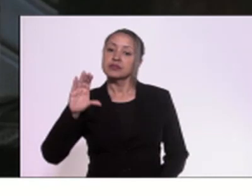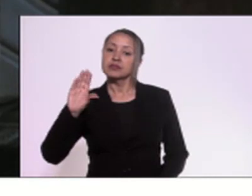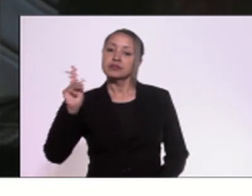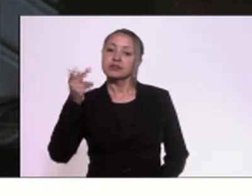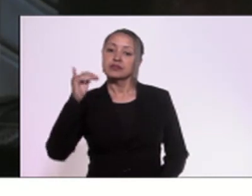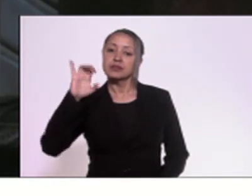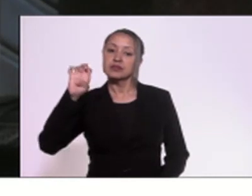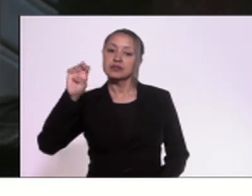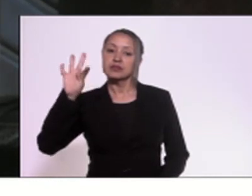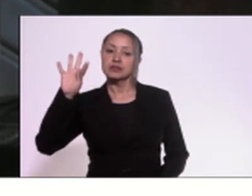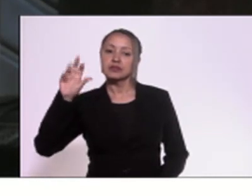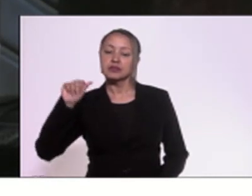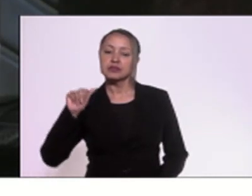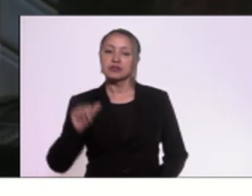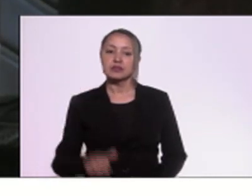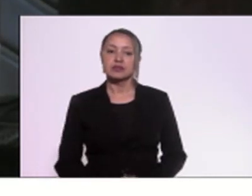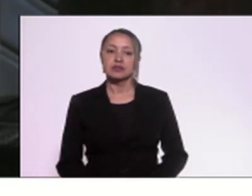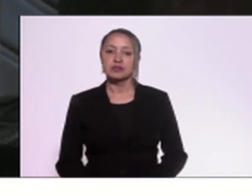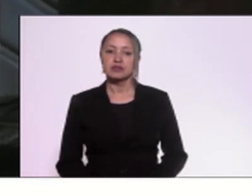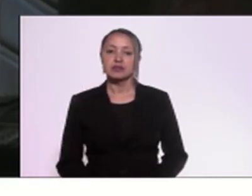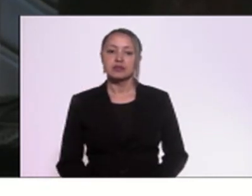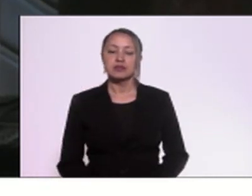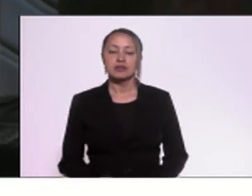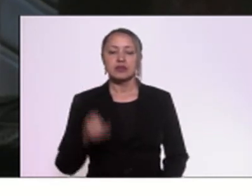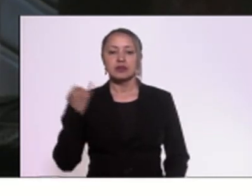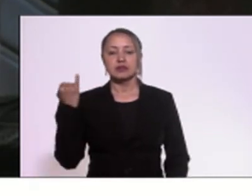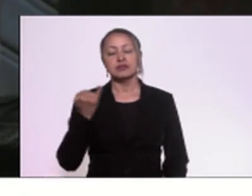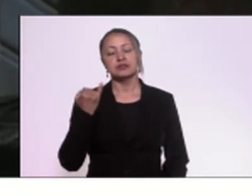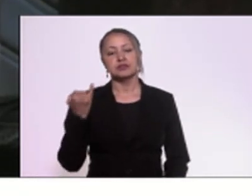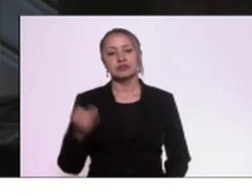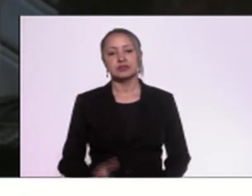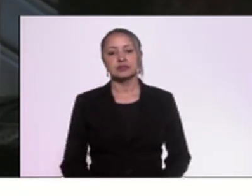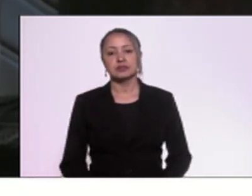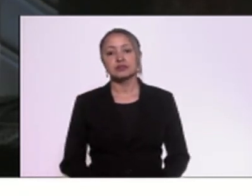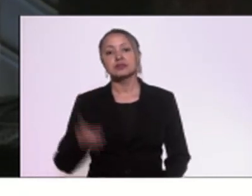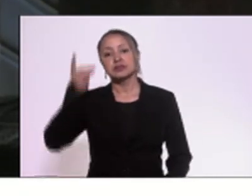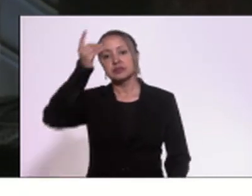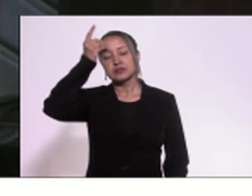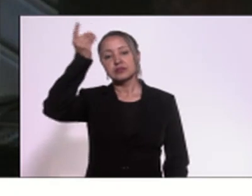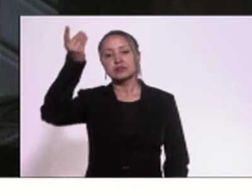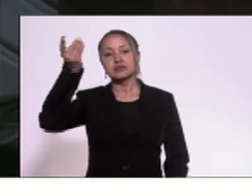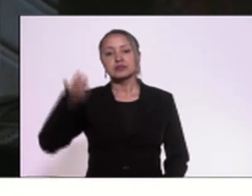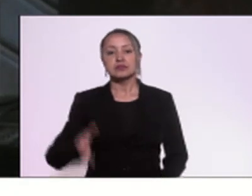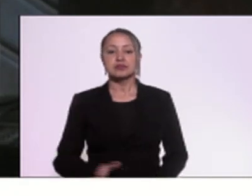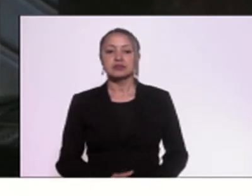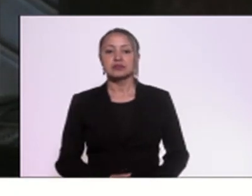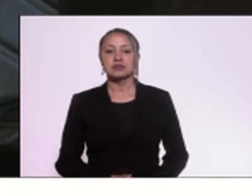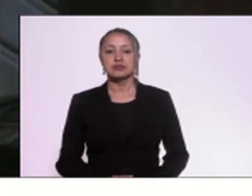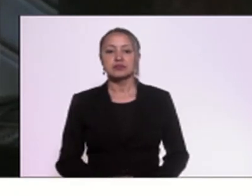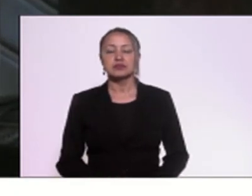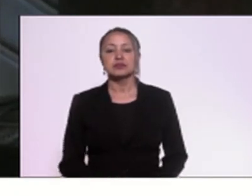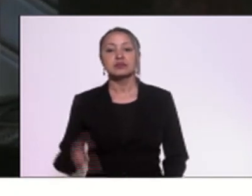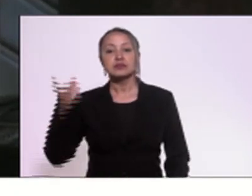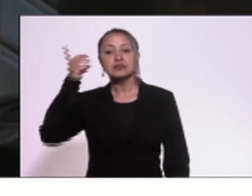Lúcia, quando foi se discutir em Brasília o que fazer, ela disse assim: